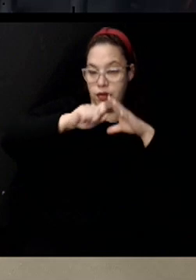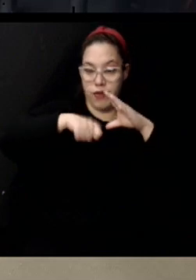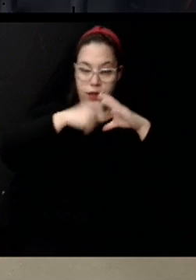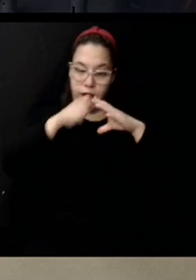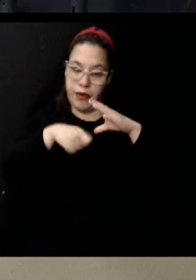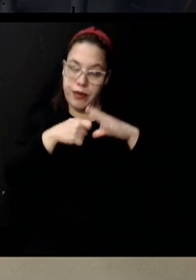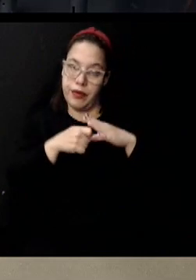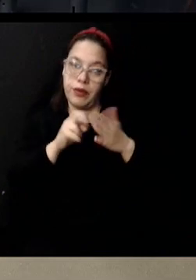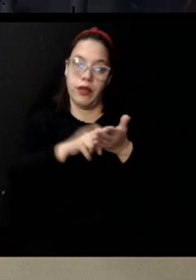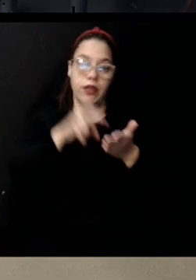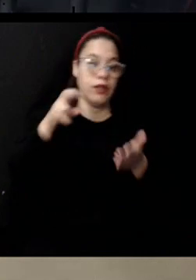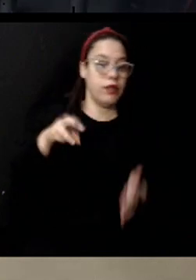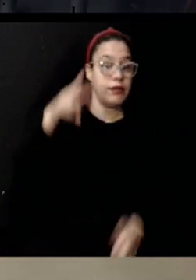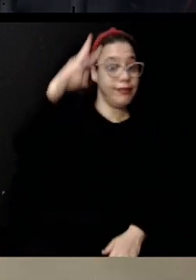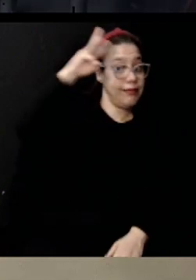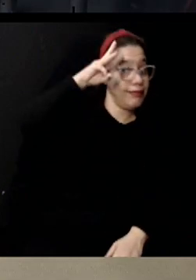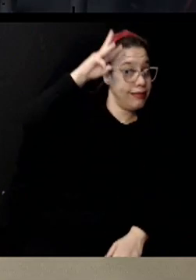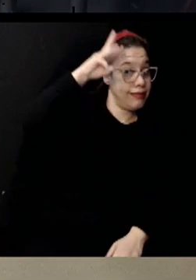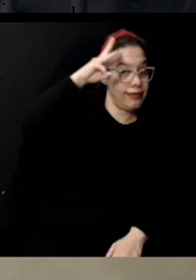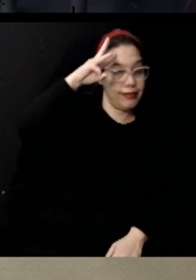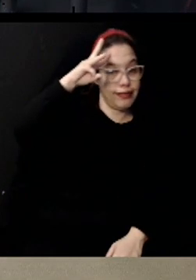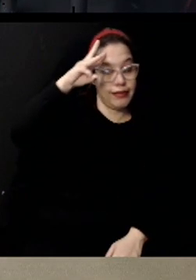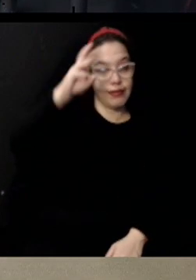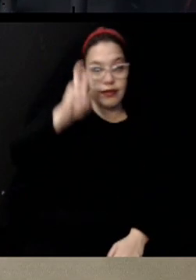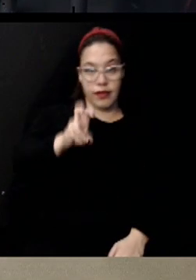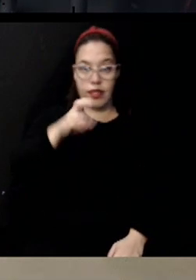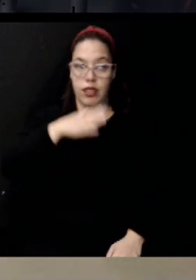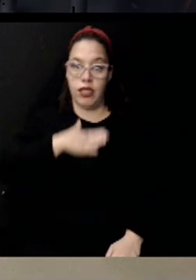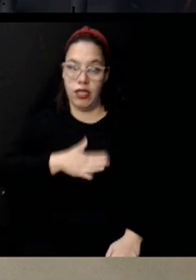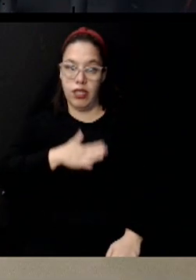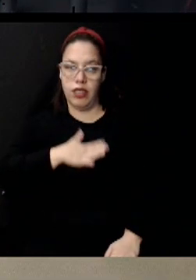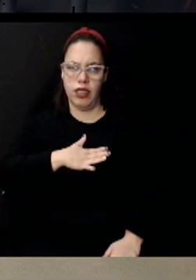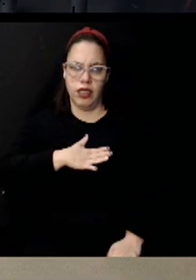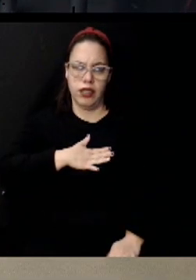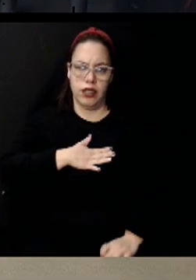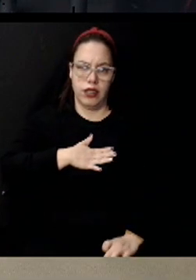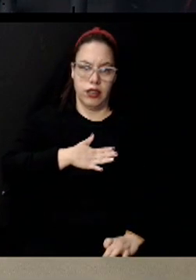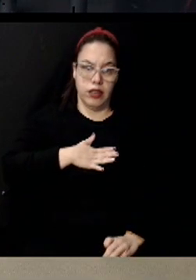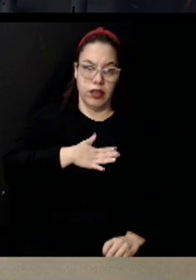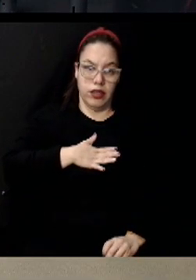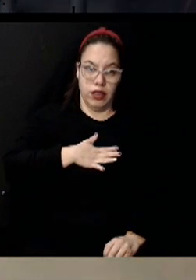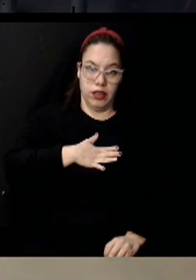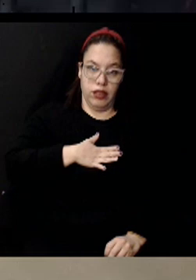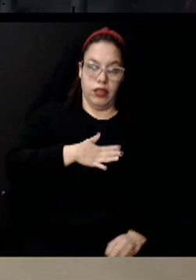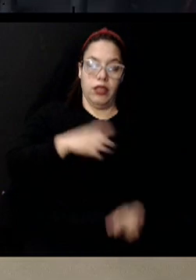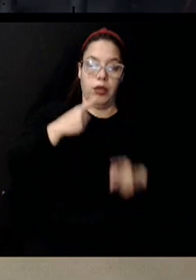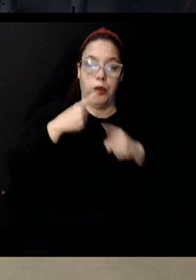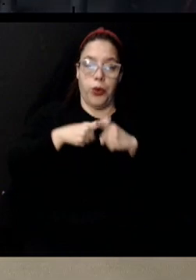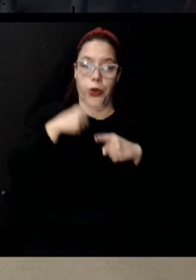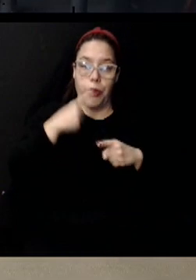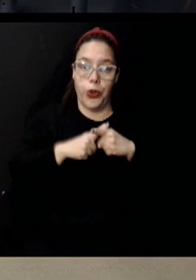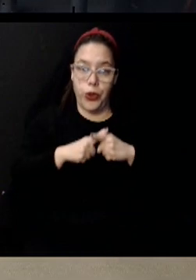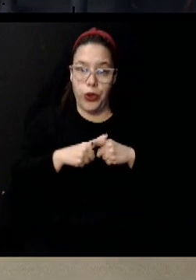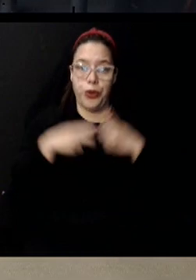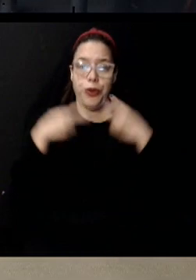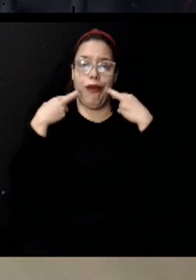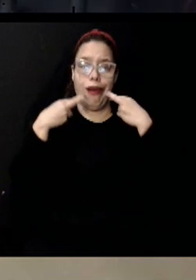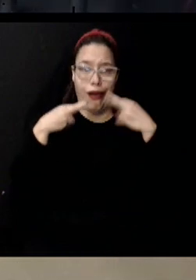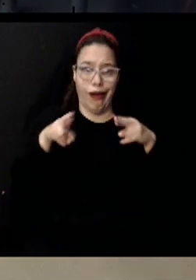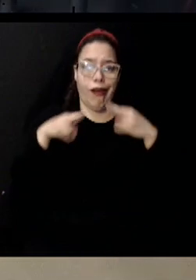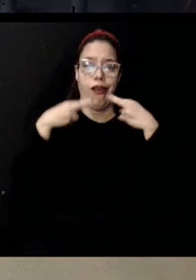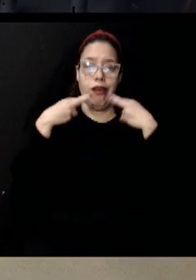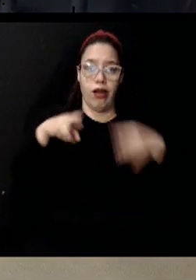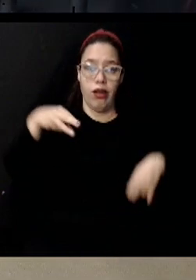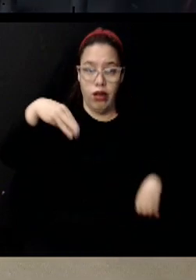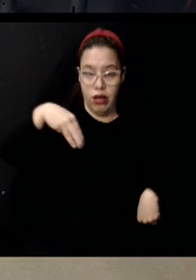desta terça-feira, 5 de agosto, a gente está falando de reclamação. Por que que a gente reclama tanto? O Marcos Antunes,